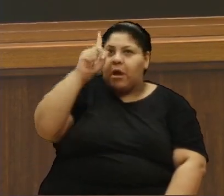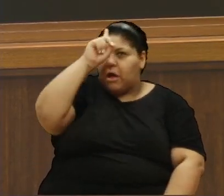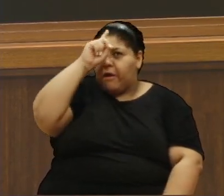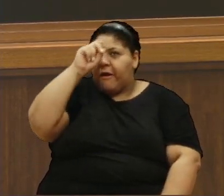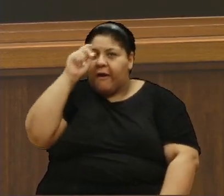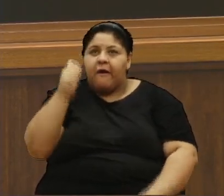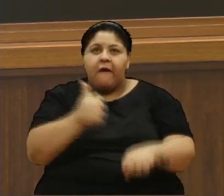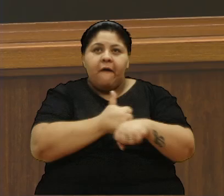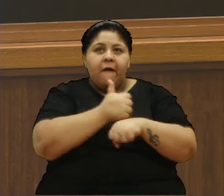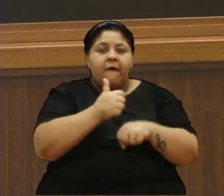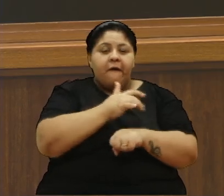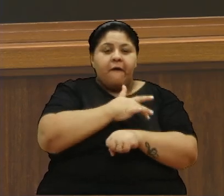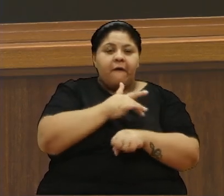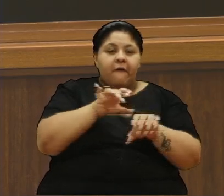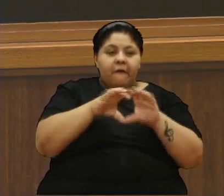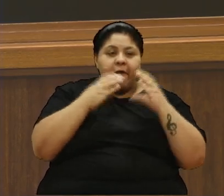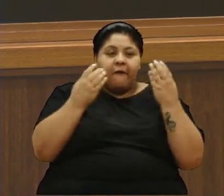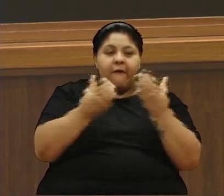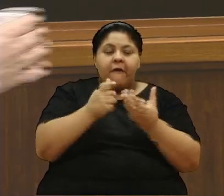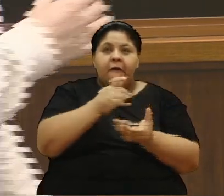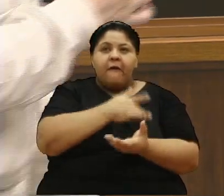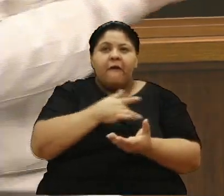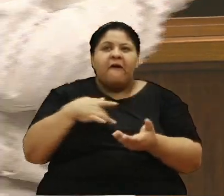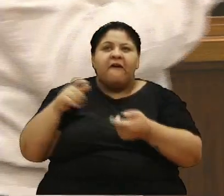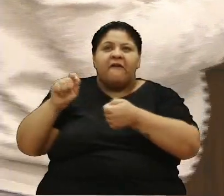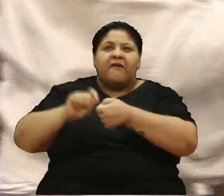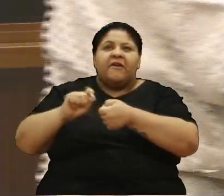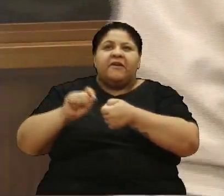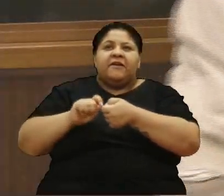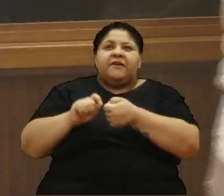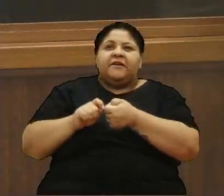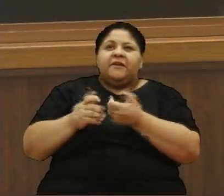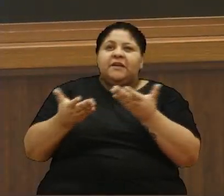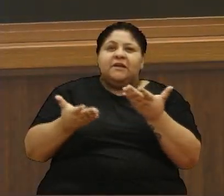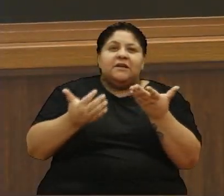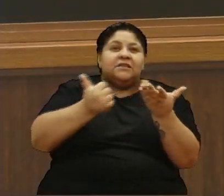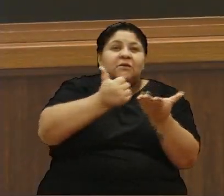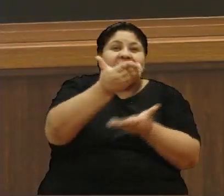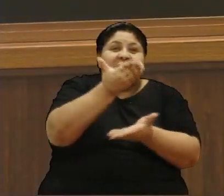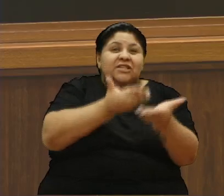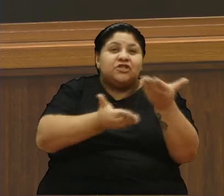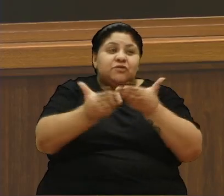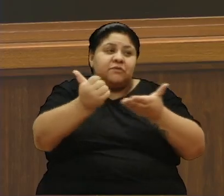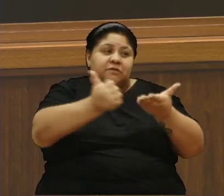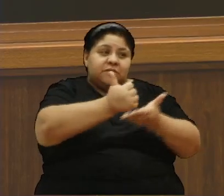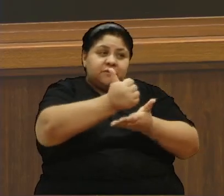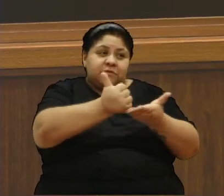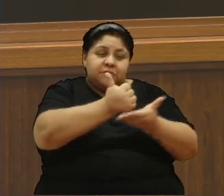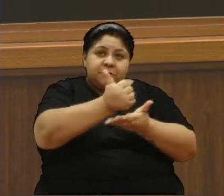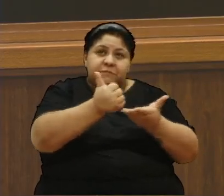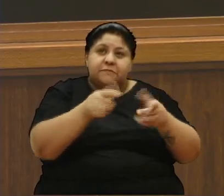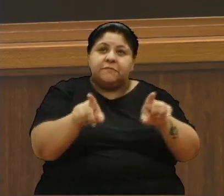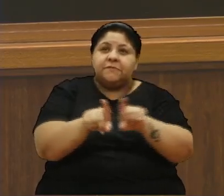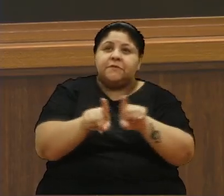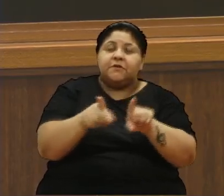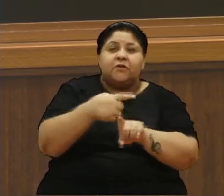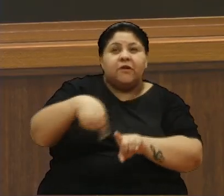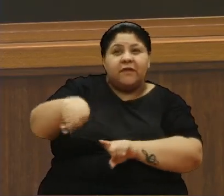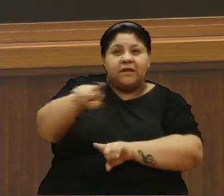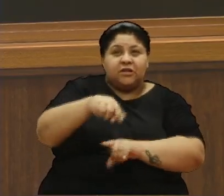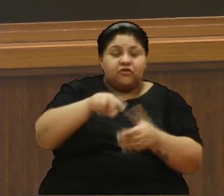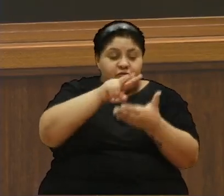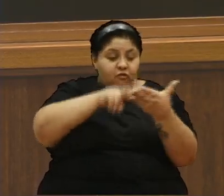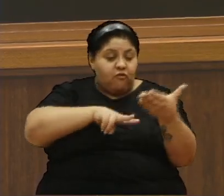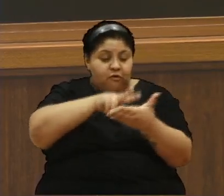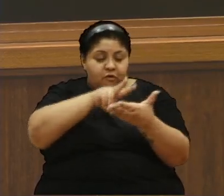agentes comunitários de saúde fazem aquela saúde mais básica, mais preventiva. E se a gente for